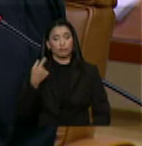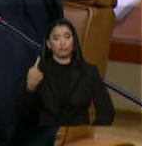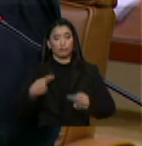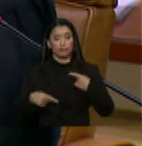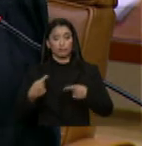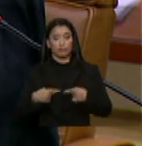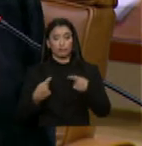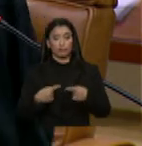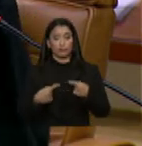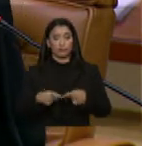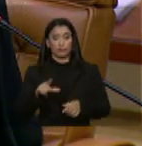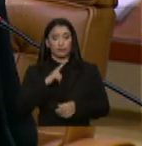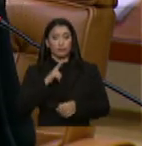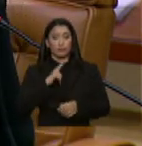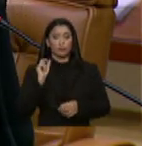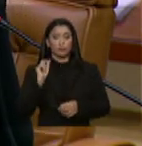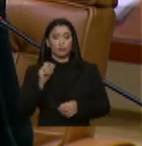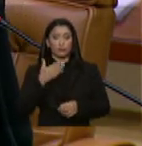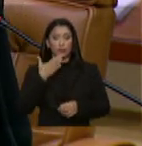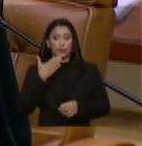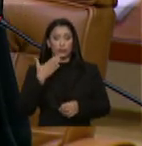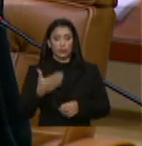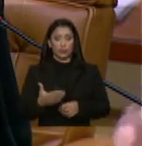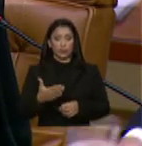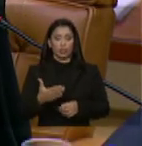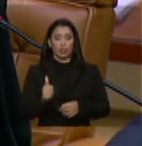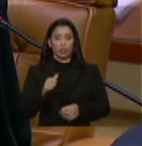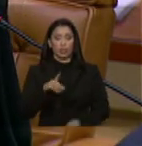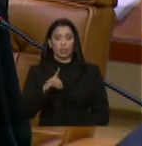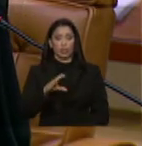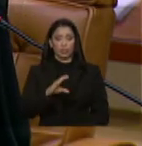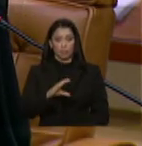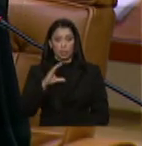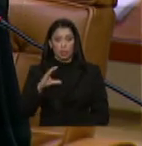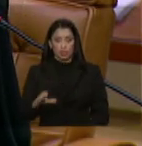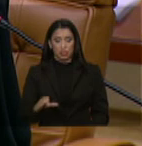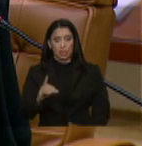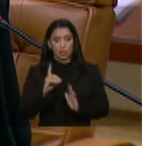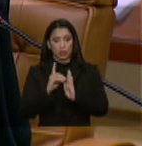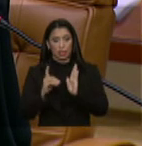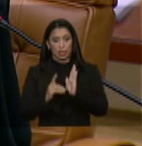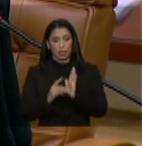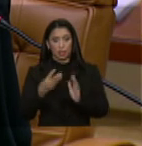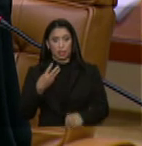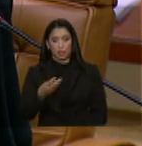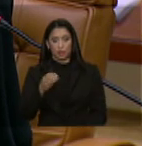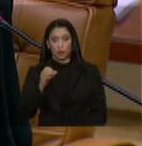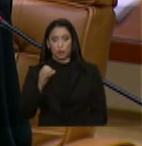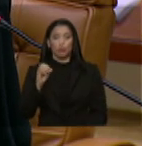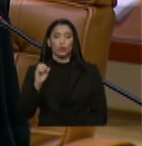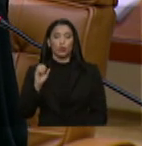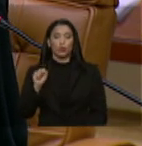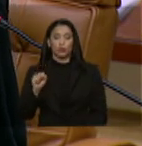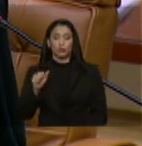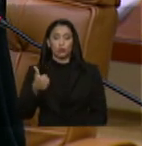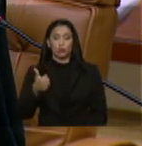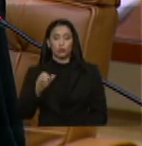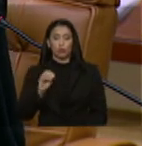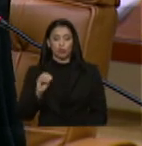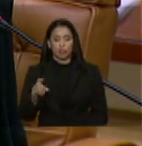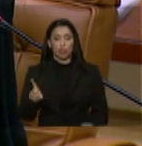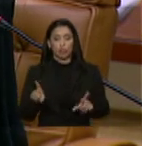discussão ao pedir a declaração de consultualidade do Decreto executivo 3.810 e dos